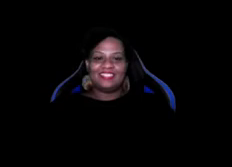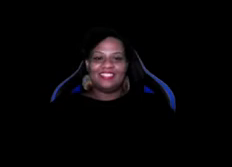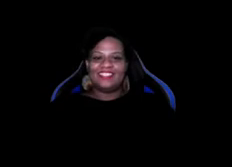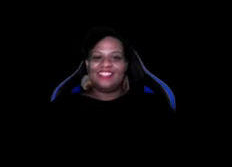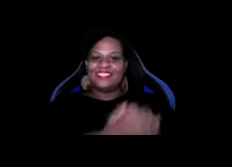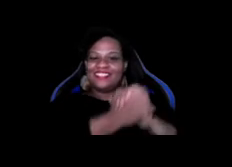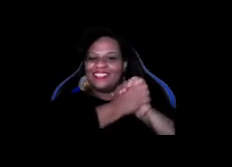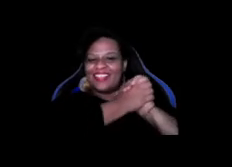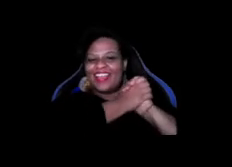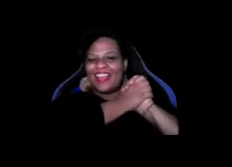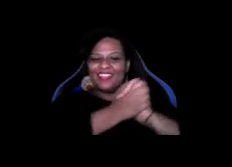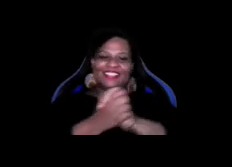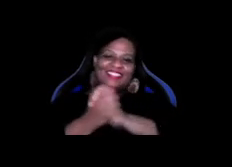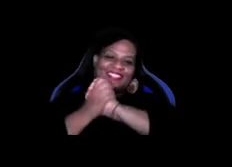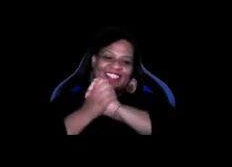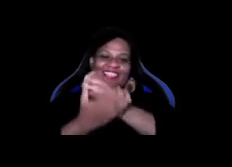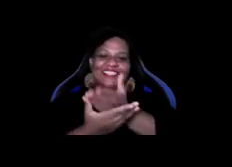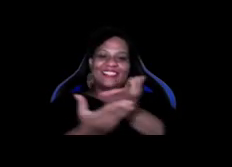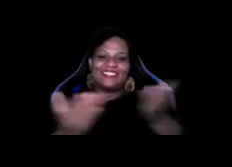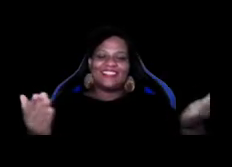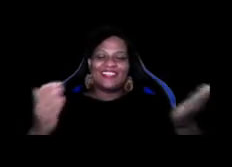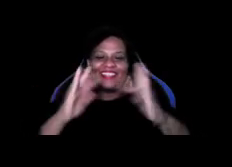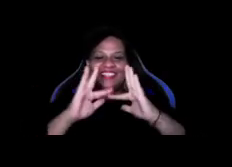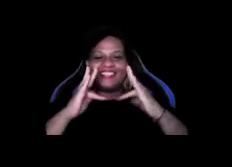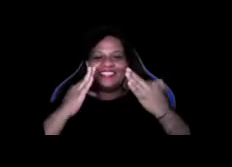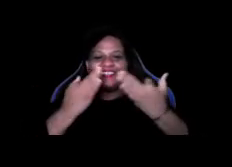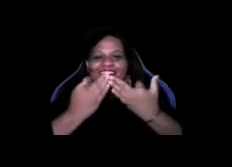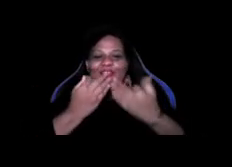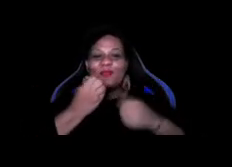Saudações, família! Muito boa noite!